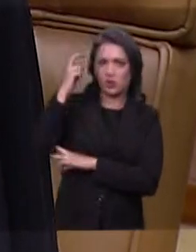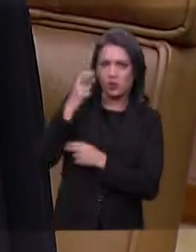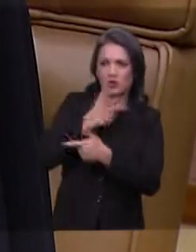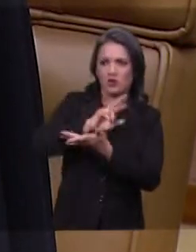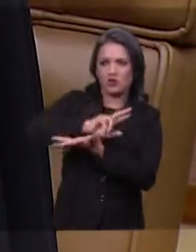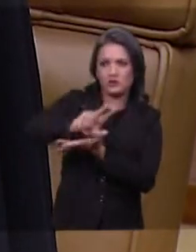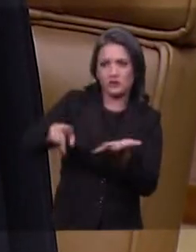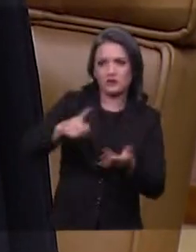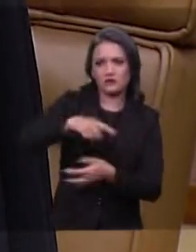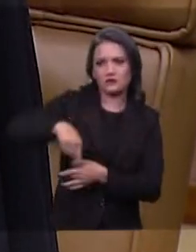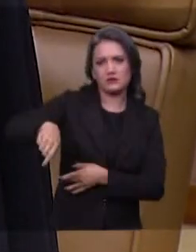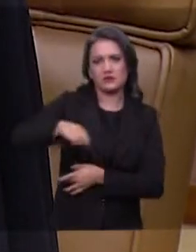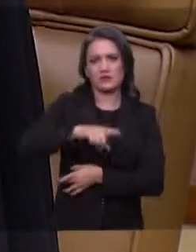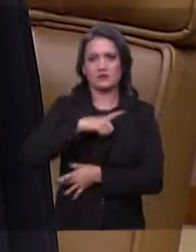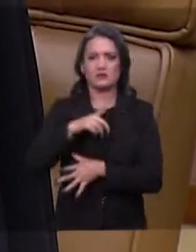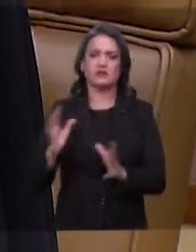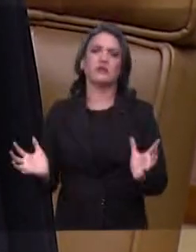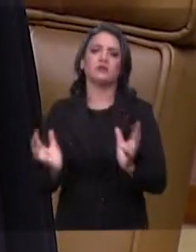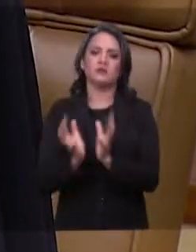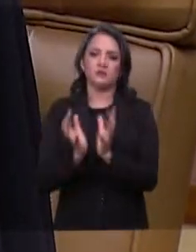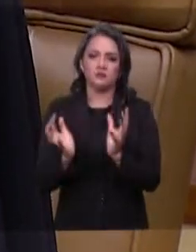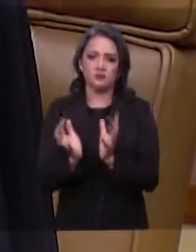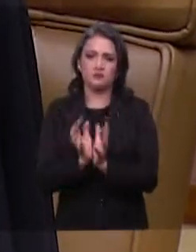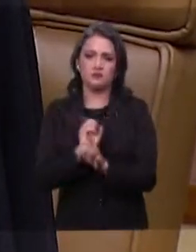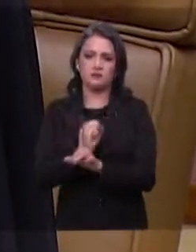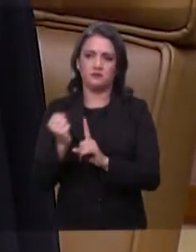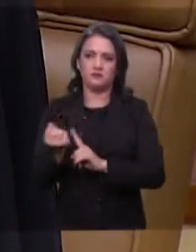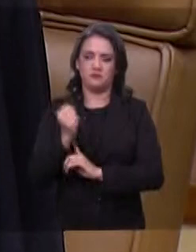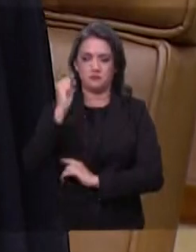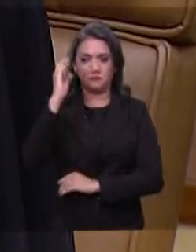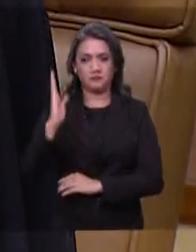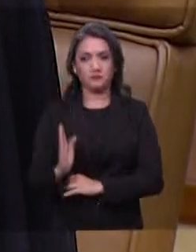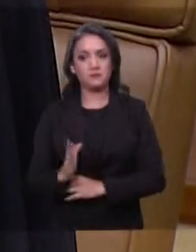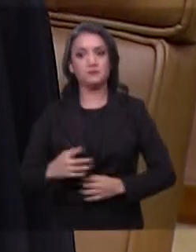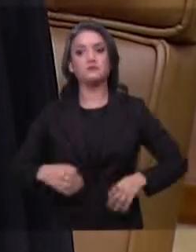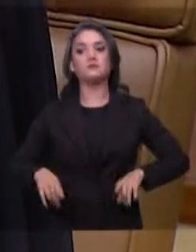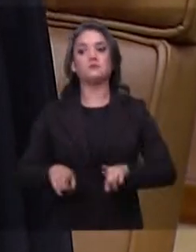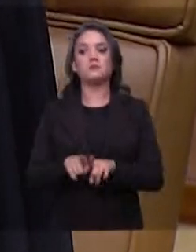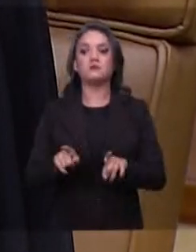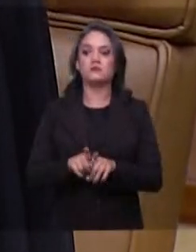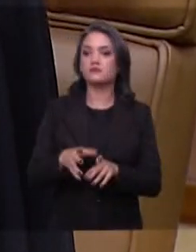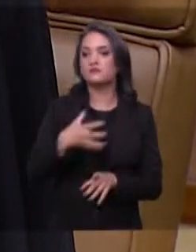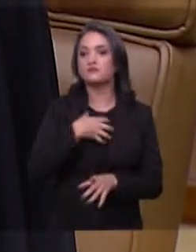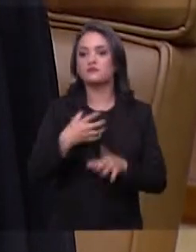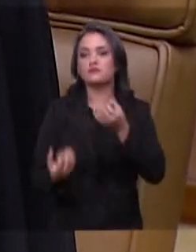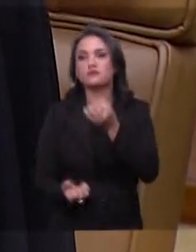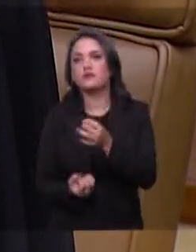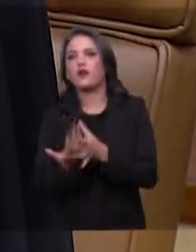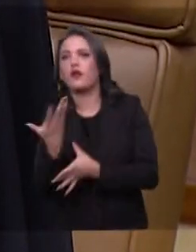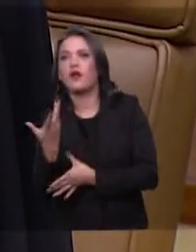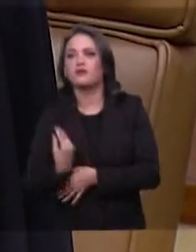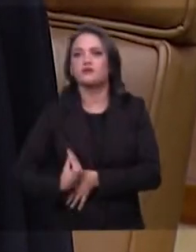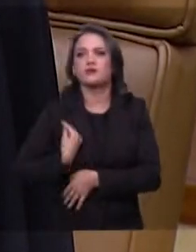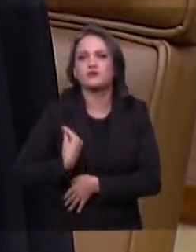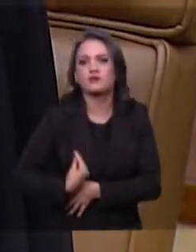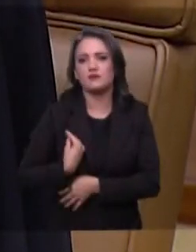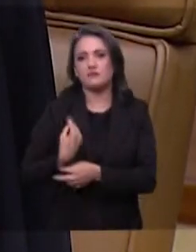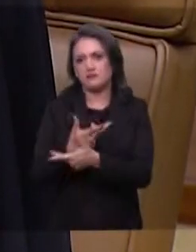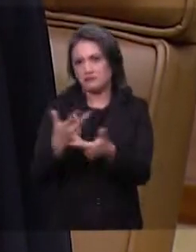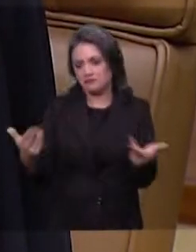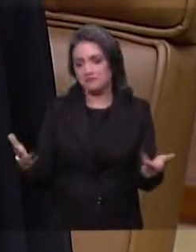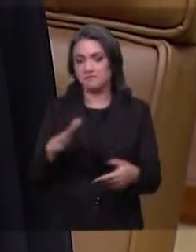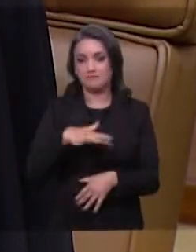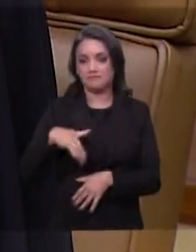culturais relativas a grupos fornecedores da sociedade brasileira, inclusive o seu modo de criar, fazer e viver.